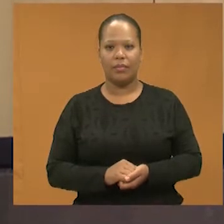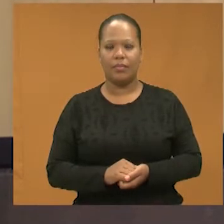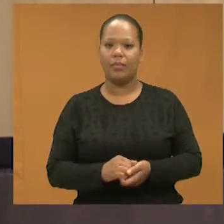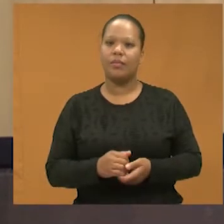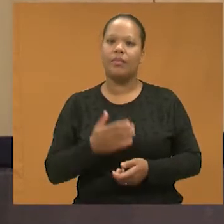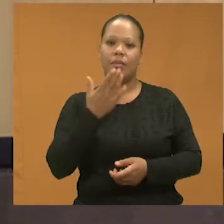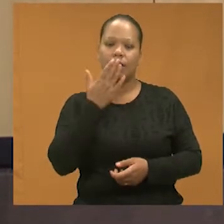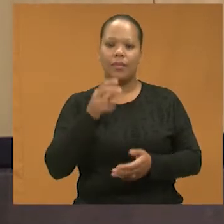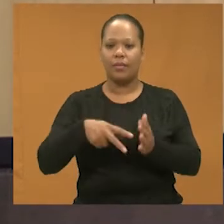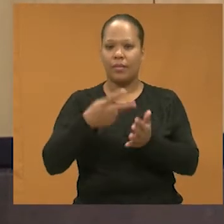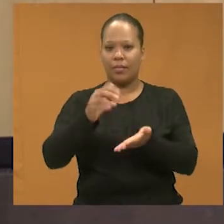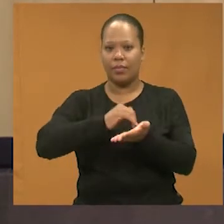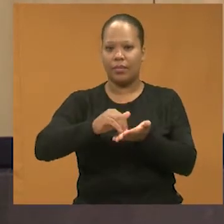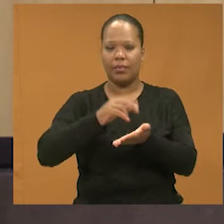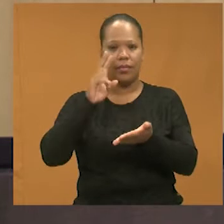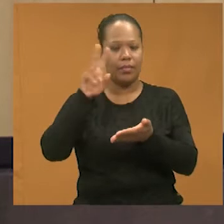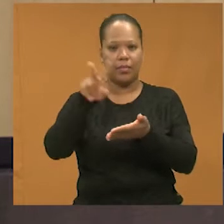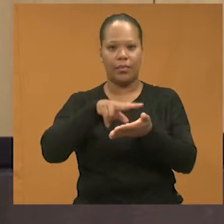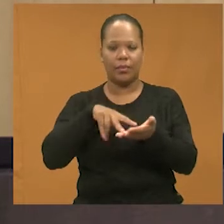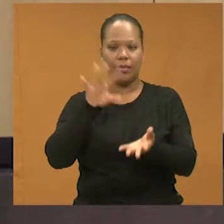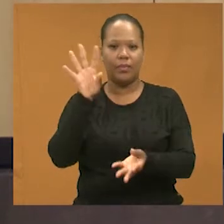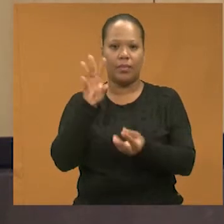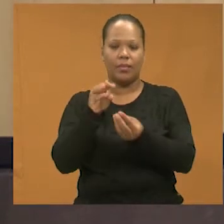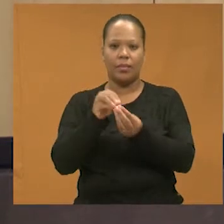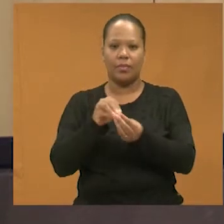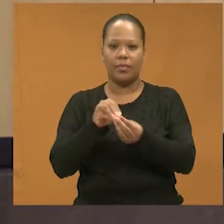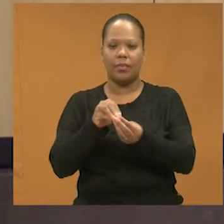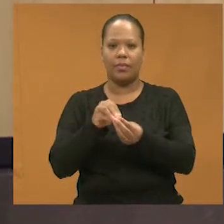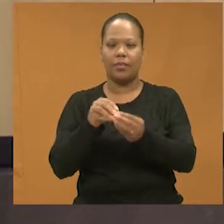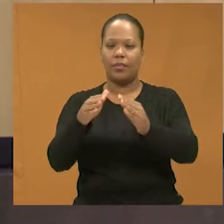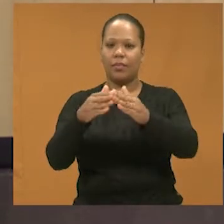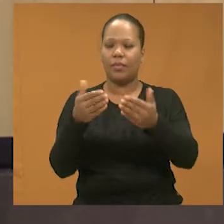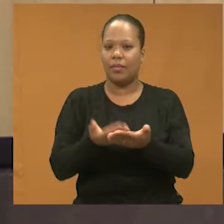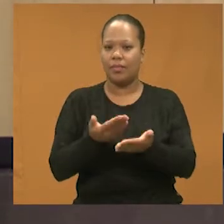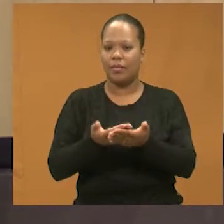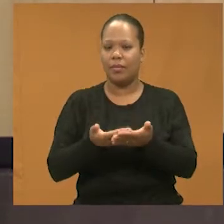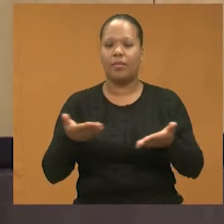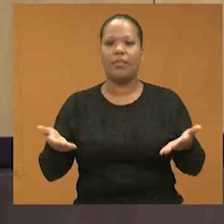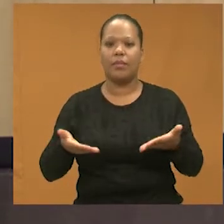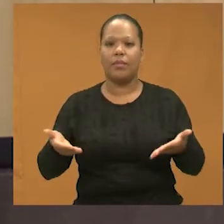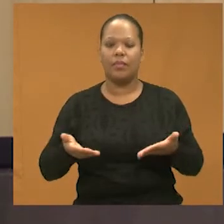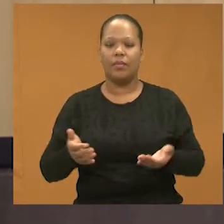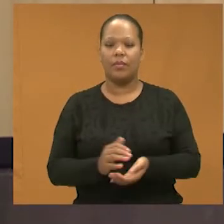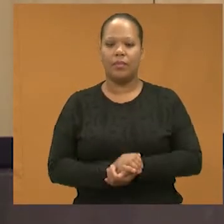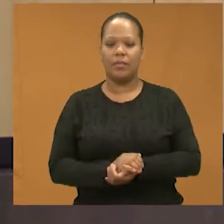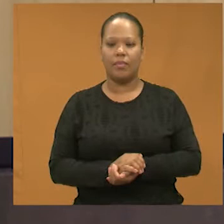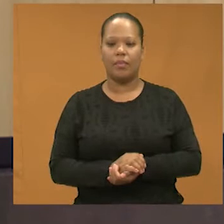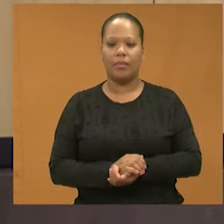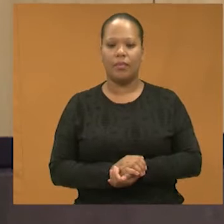Solicito à segunda secretária que faça a leitura das sínteses dos requerimentos protocolados para esta sessão.